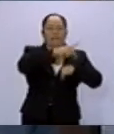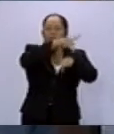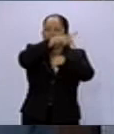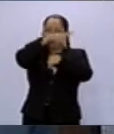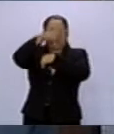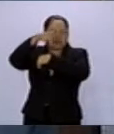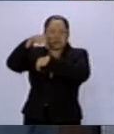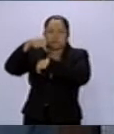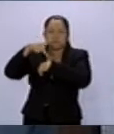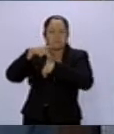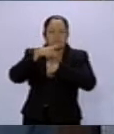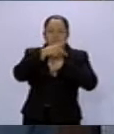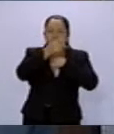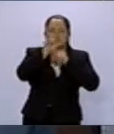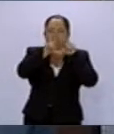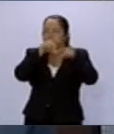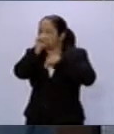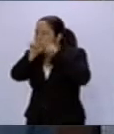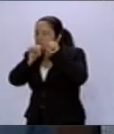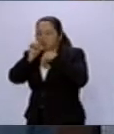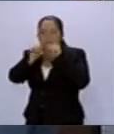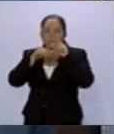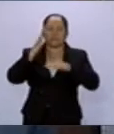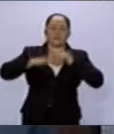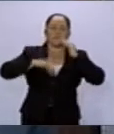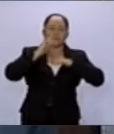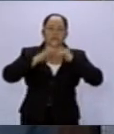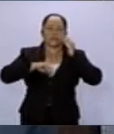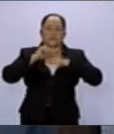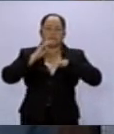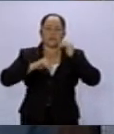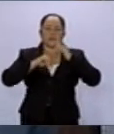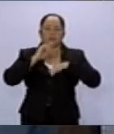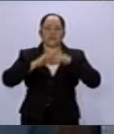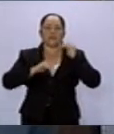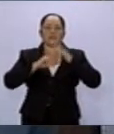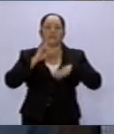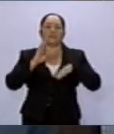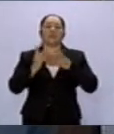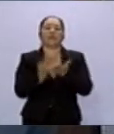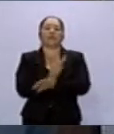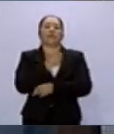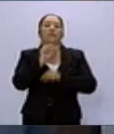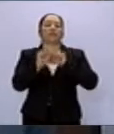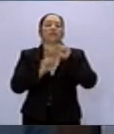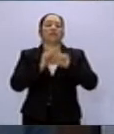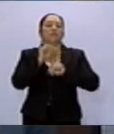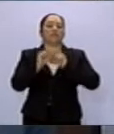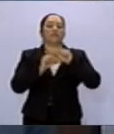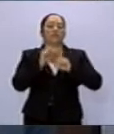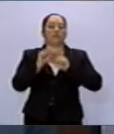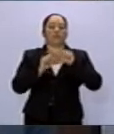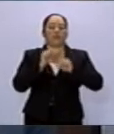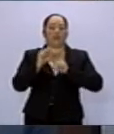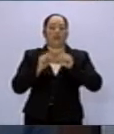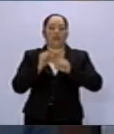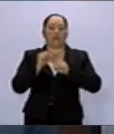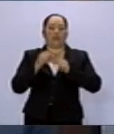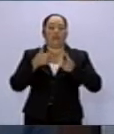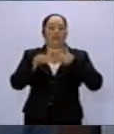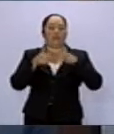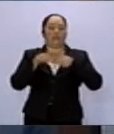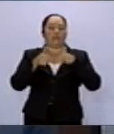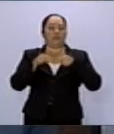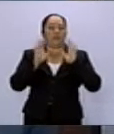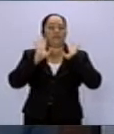no processo de seleção de profissionais estabelecemos a figura do exercício restrito exclusivo na atenção